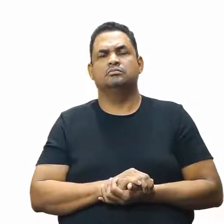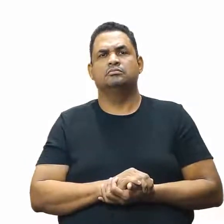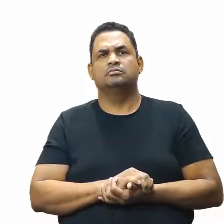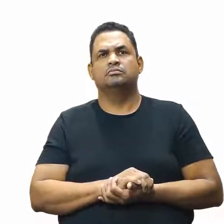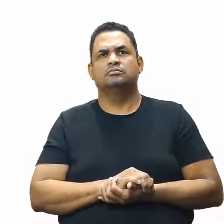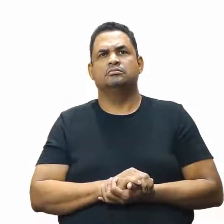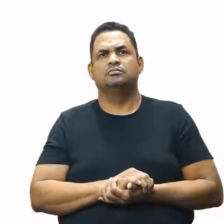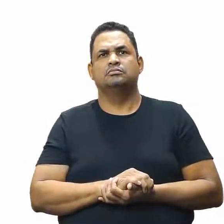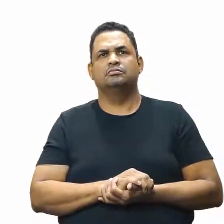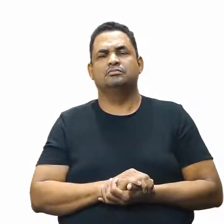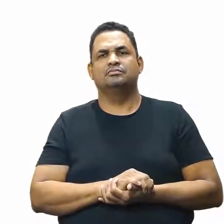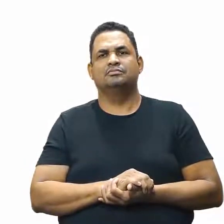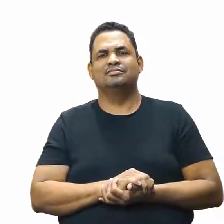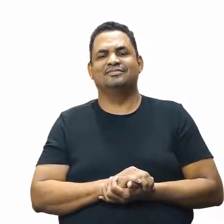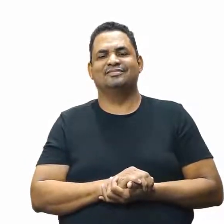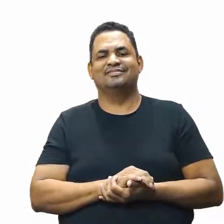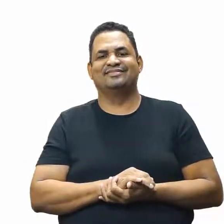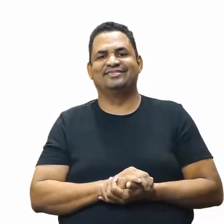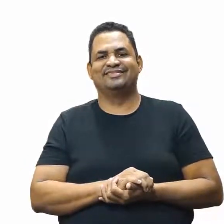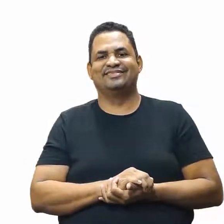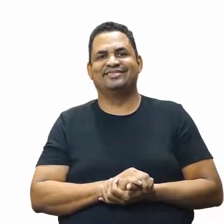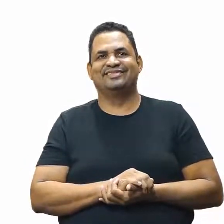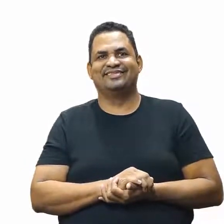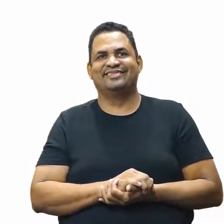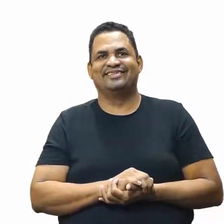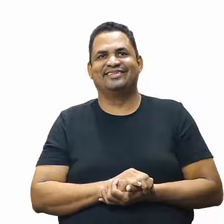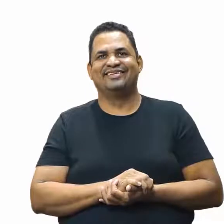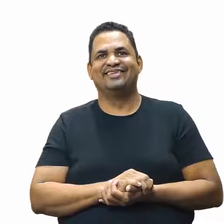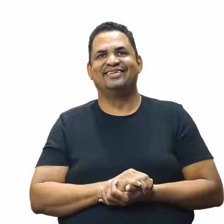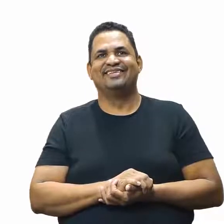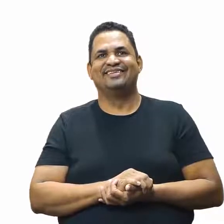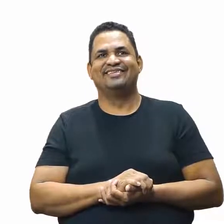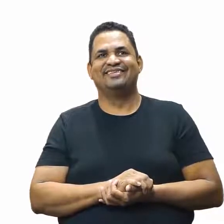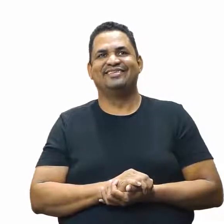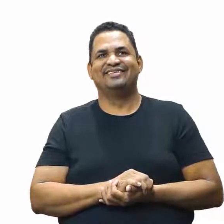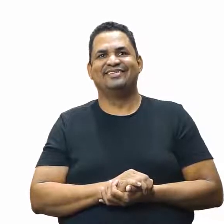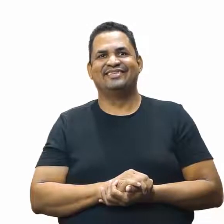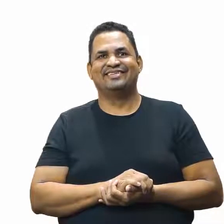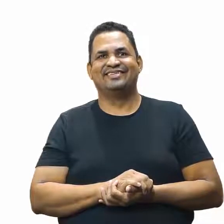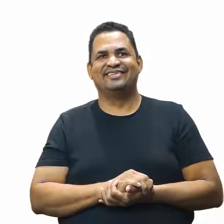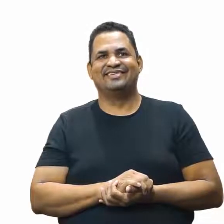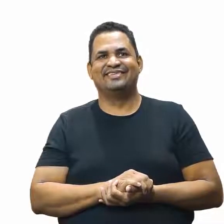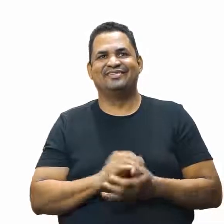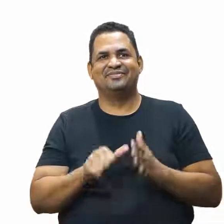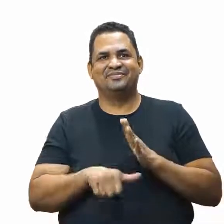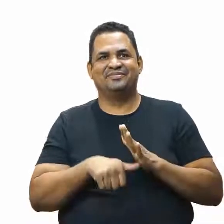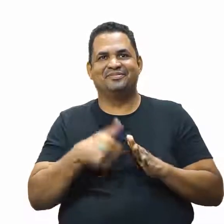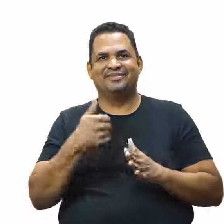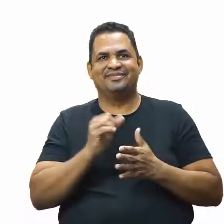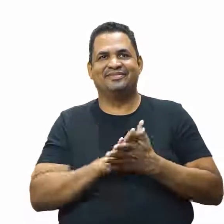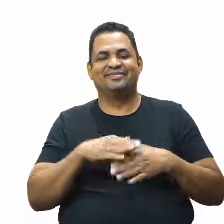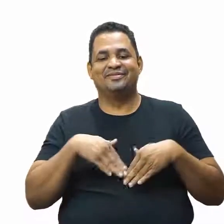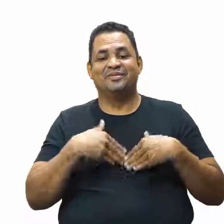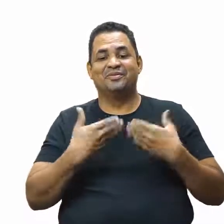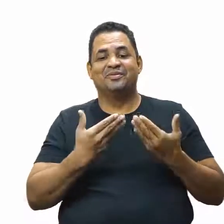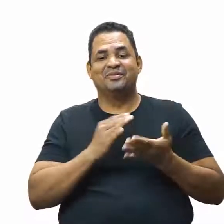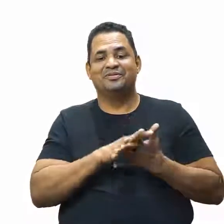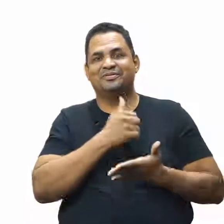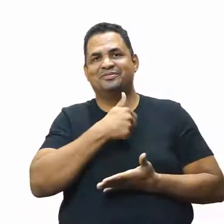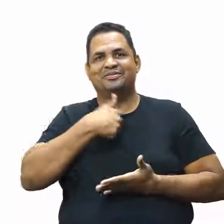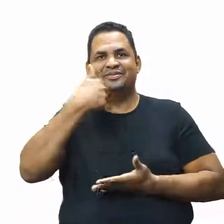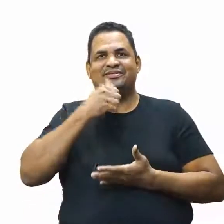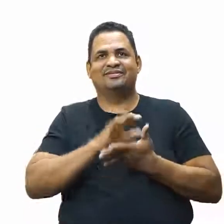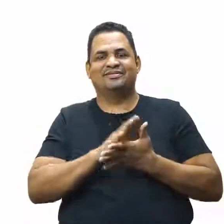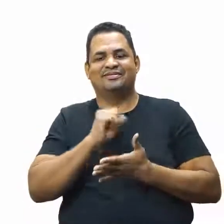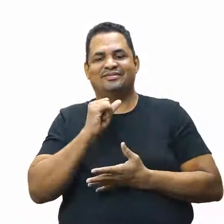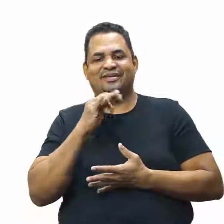minutos. Misericórdia, gastei tanto tempo no slide. Mamma mia, primeira questão! Quais são os benefícios dos